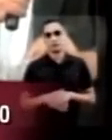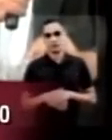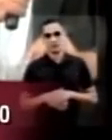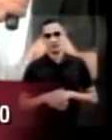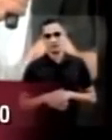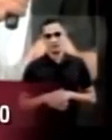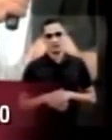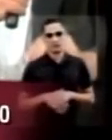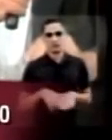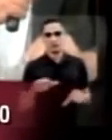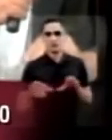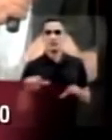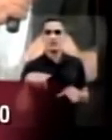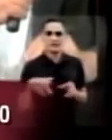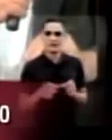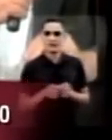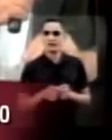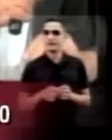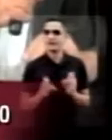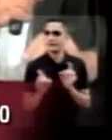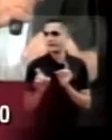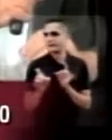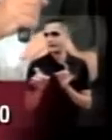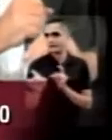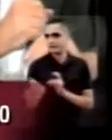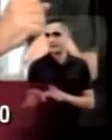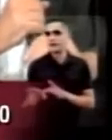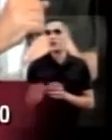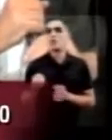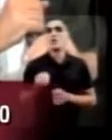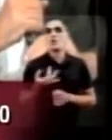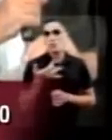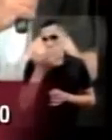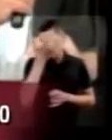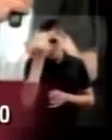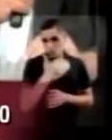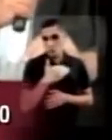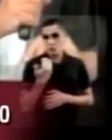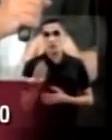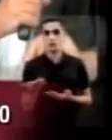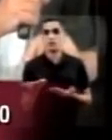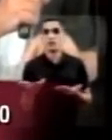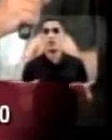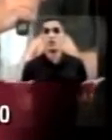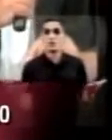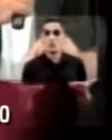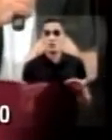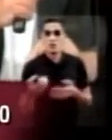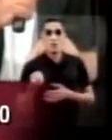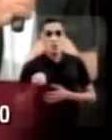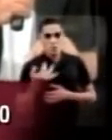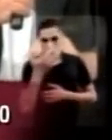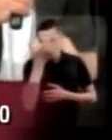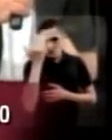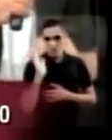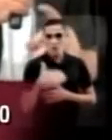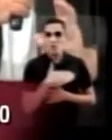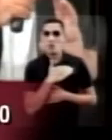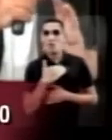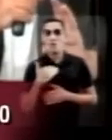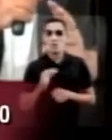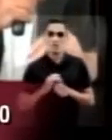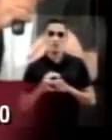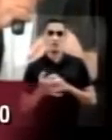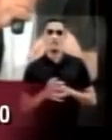deixado um pouco atentos é o número de óbitos. O número de óbitos hoje nós estamos com uma média móvel